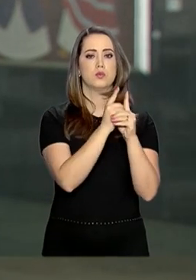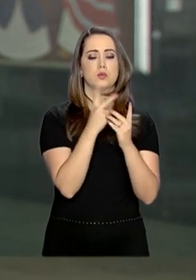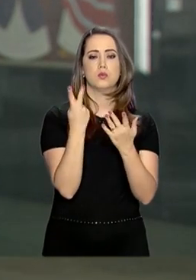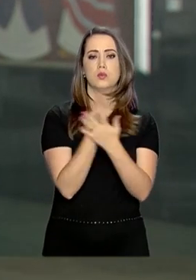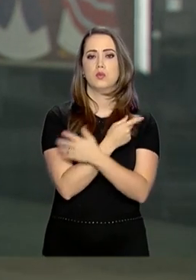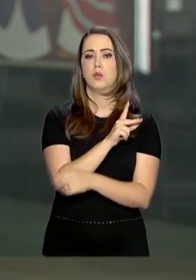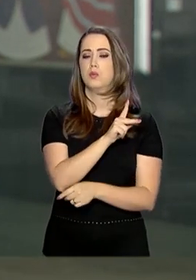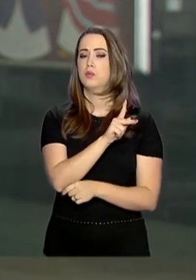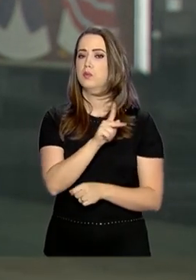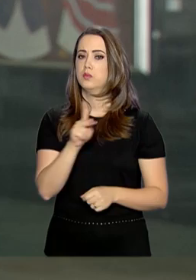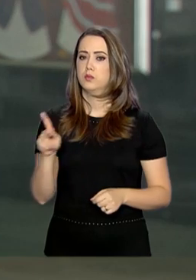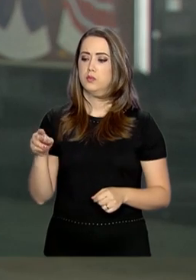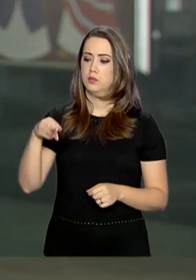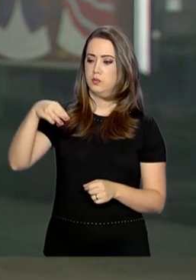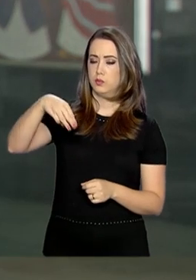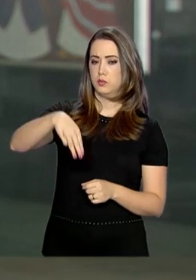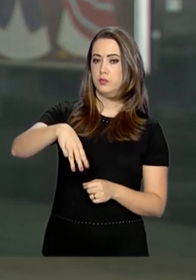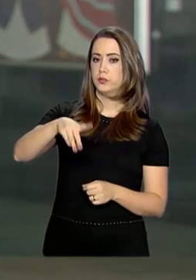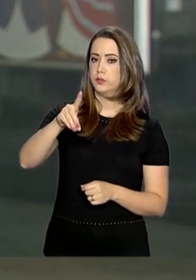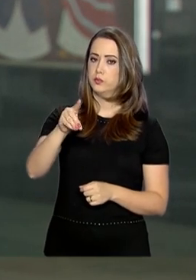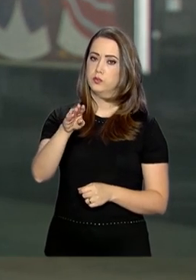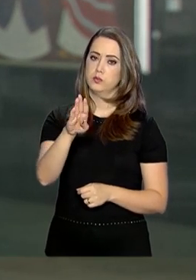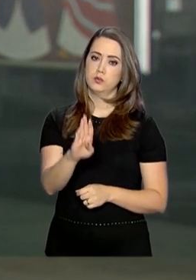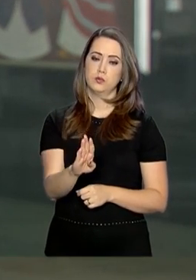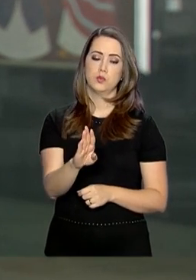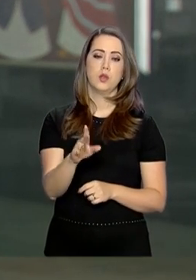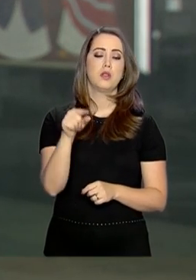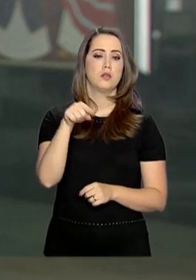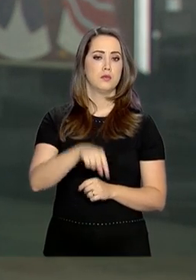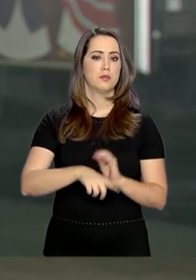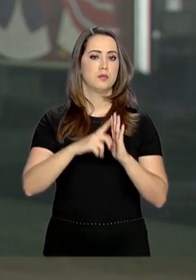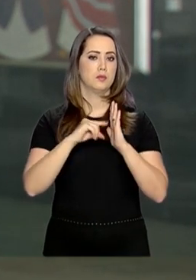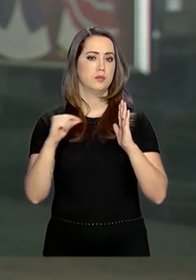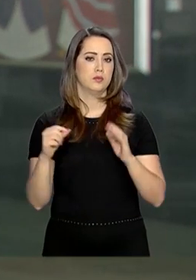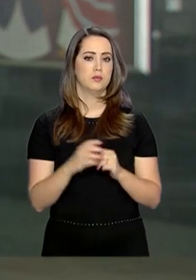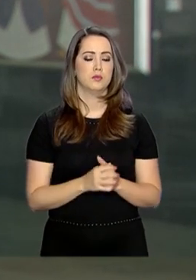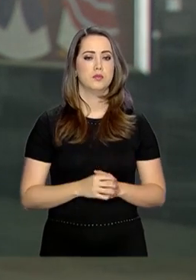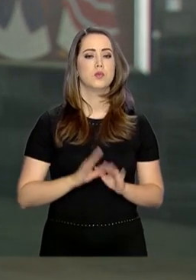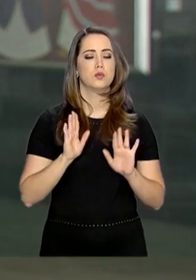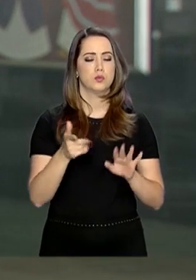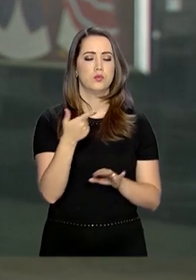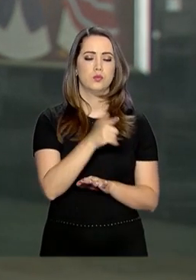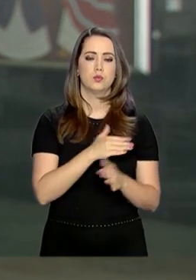o presidente do MDB, Romero Jucá, aqui no Palácio do Planalto.